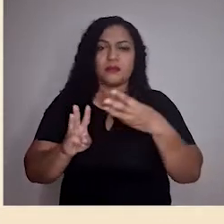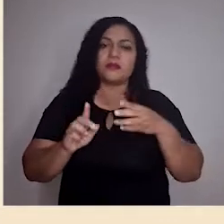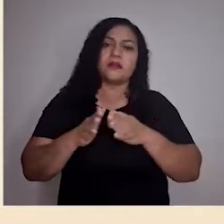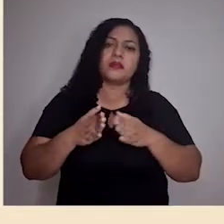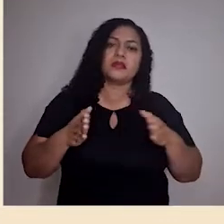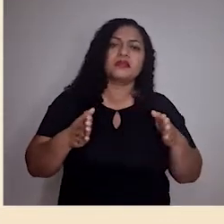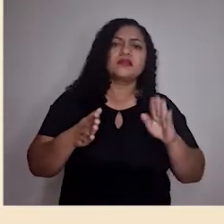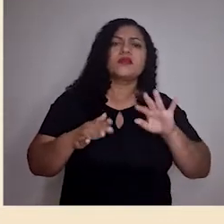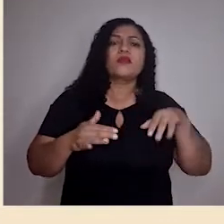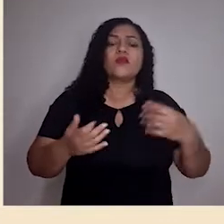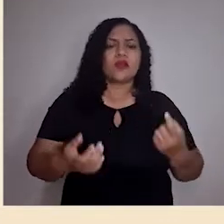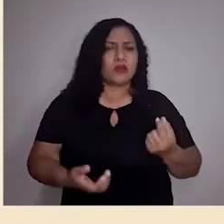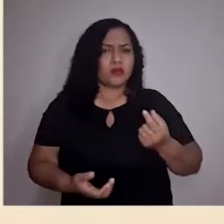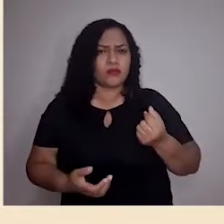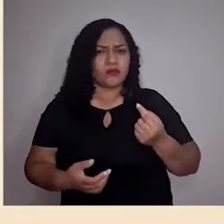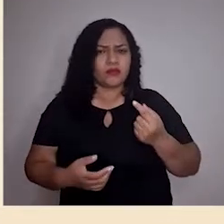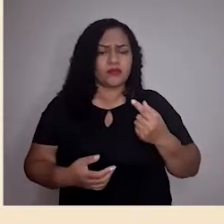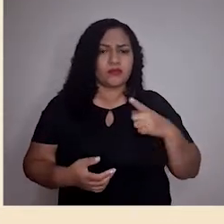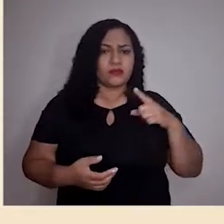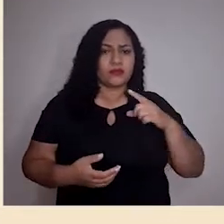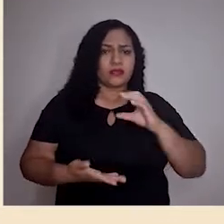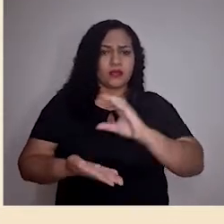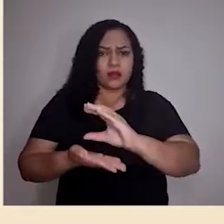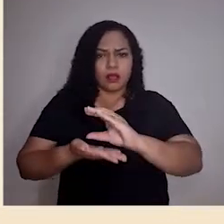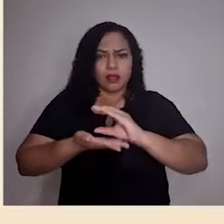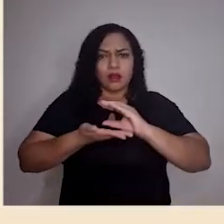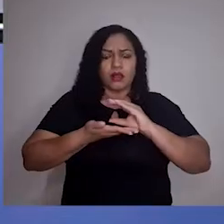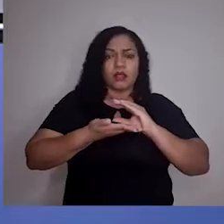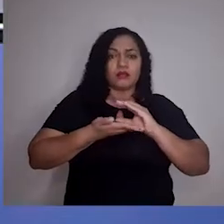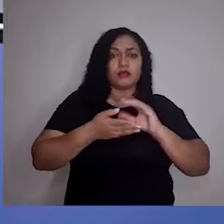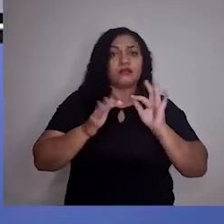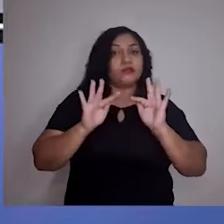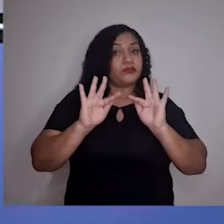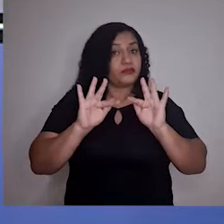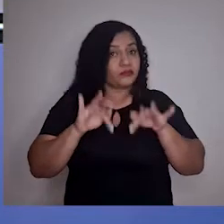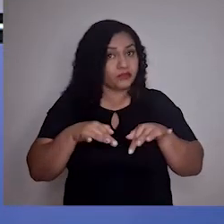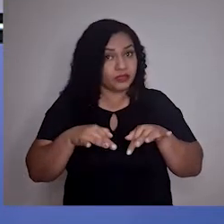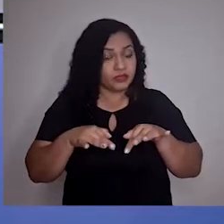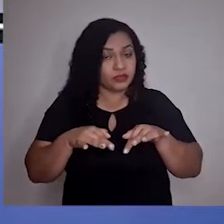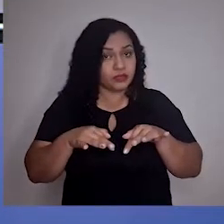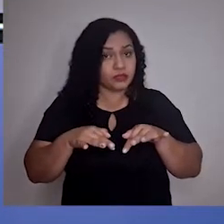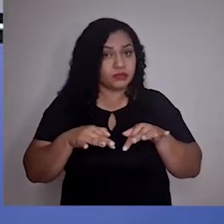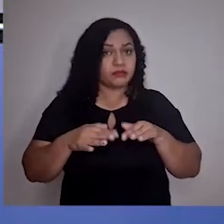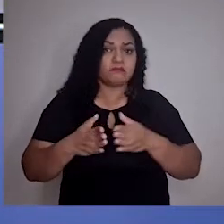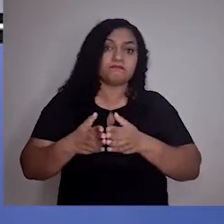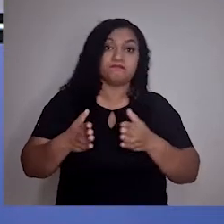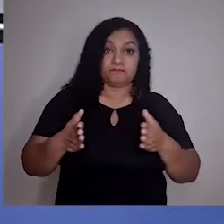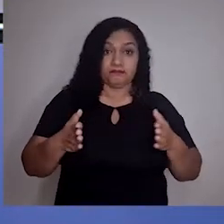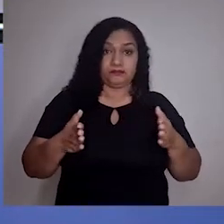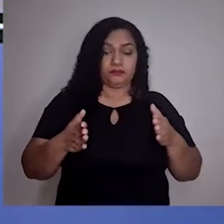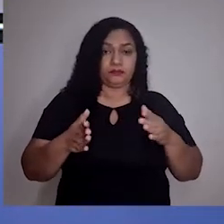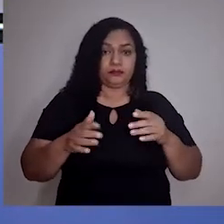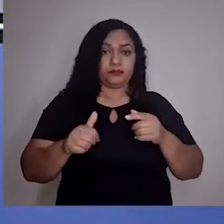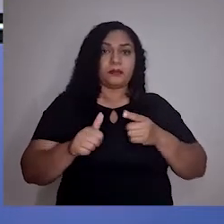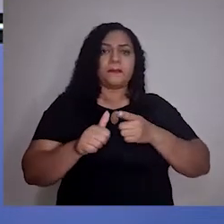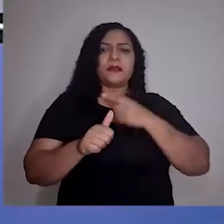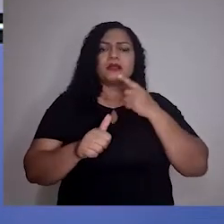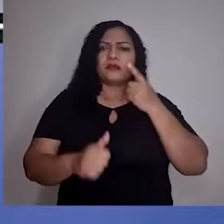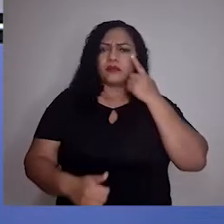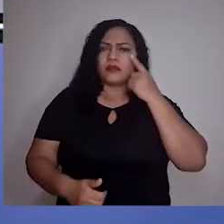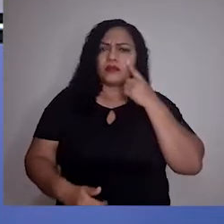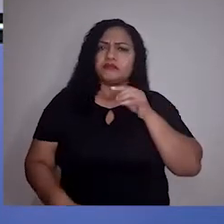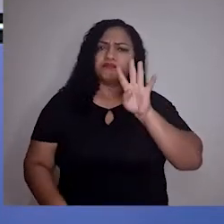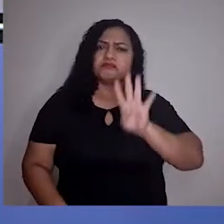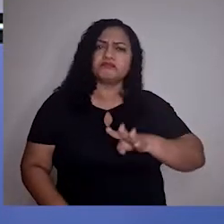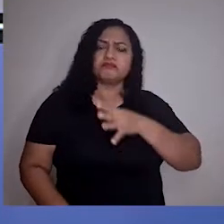o valor que será resgatado ao final do período? Então, primeiro vamos ver